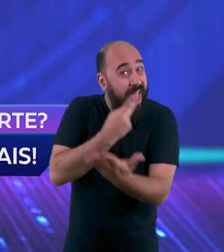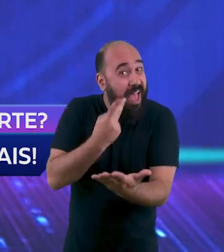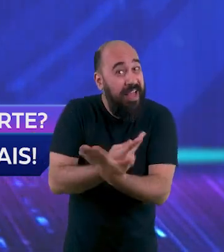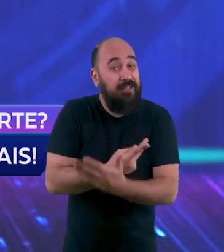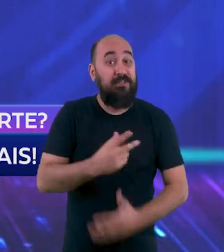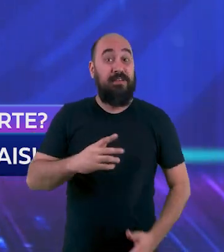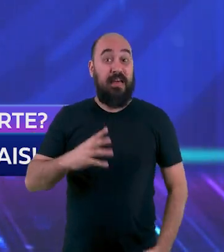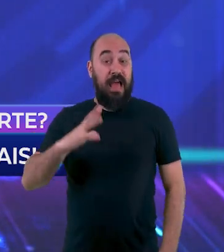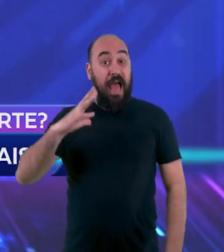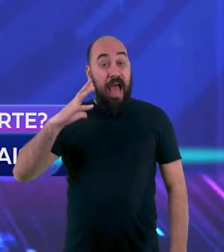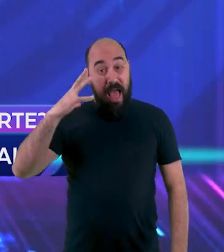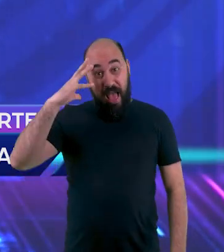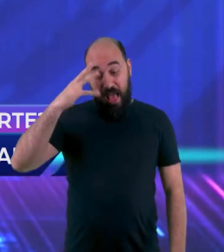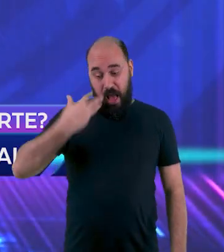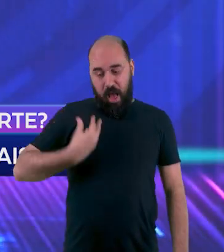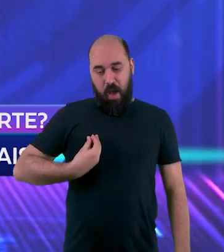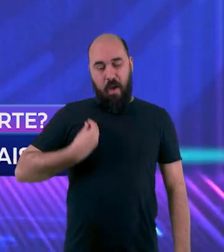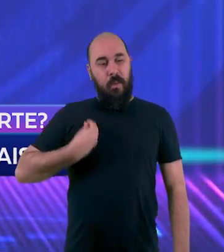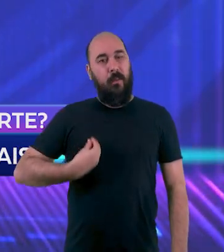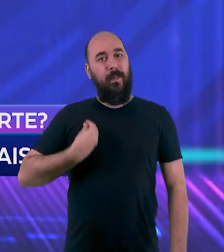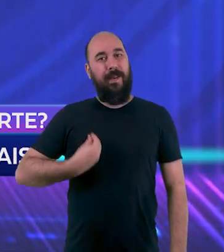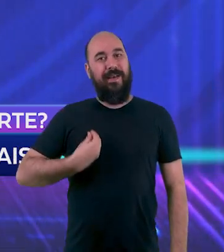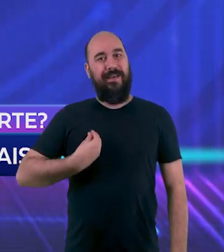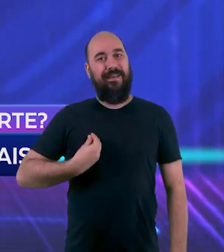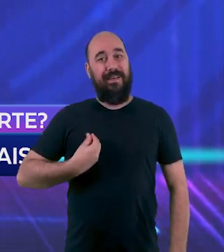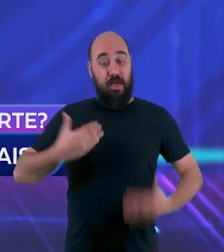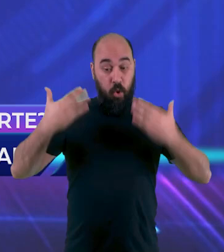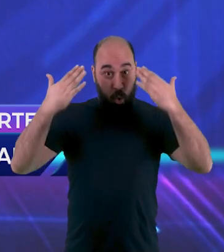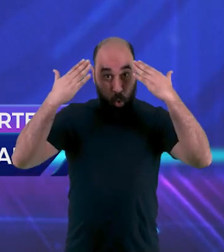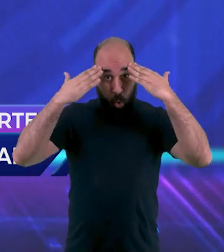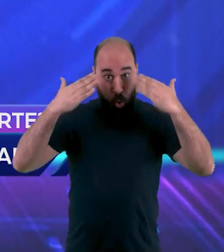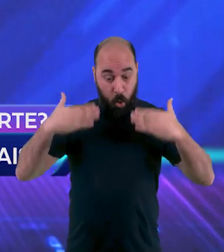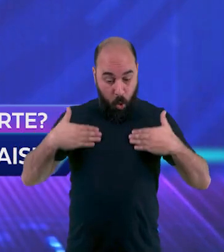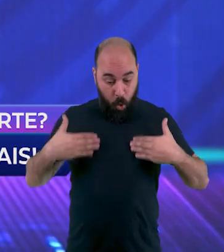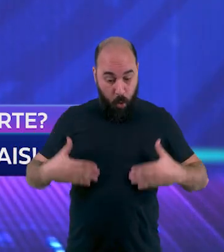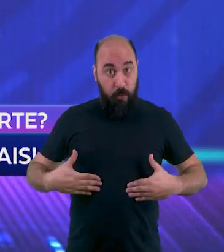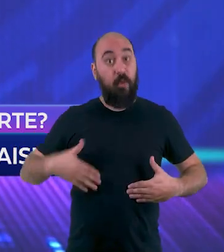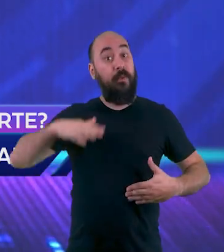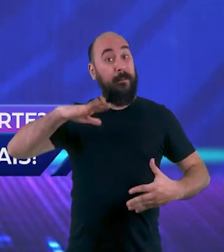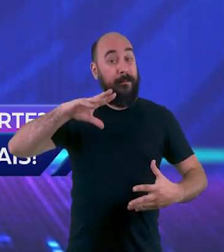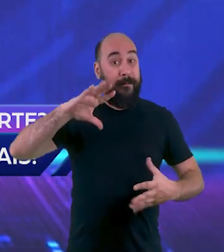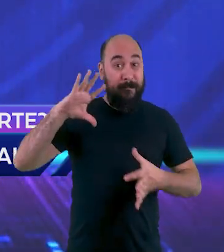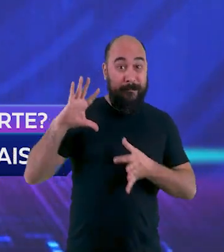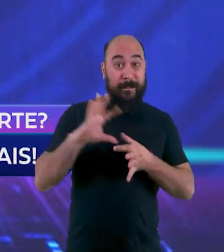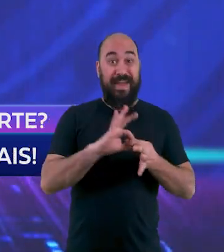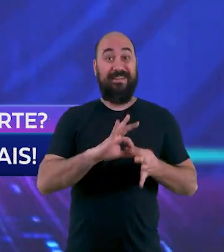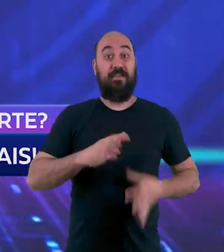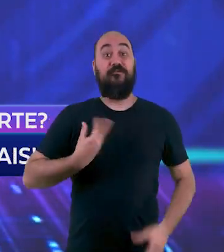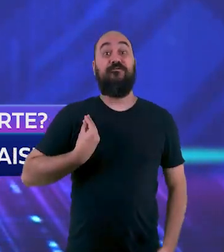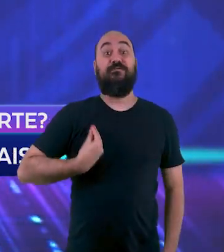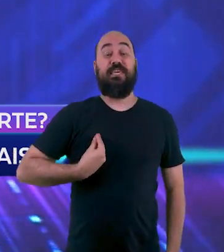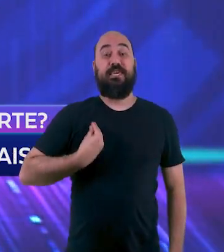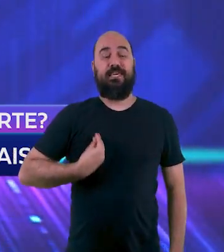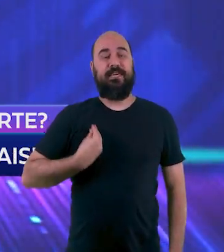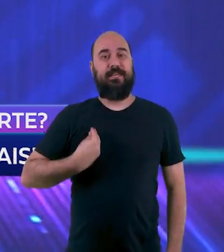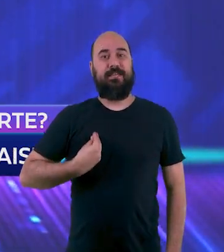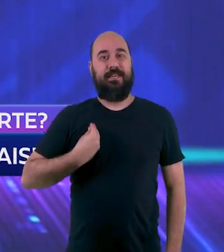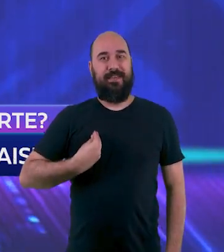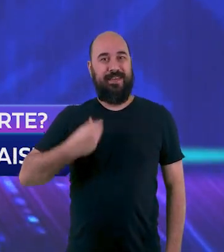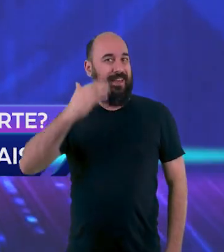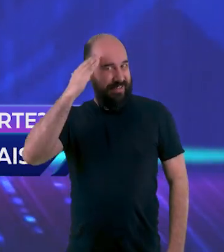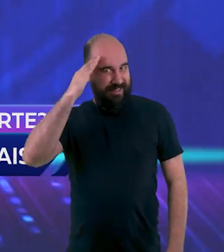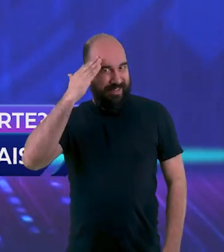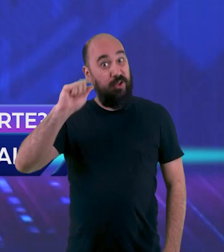uma alma, porque essa é a nossa constituição. É o corpo mais o fôlego de vida. E nós nos tornamos uma